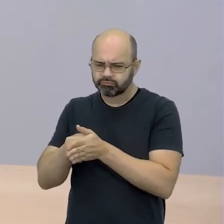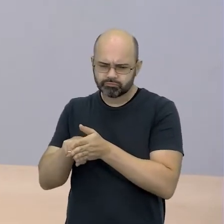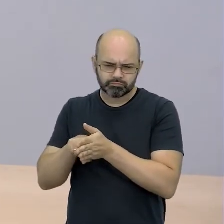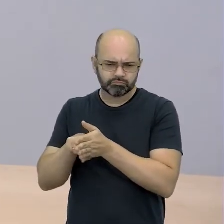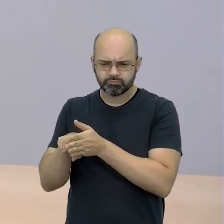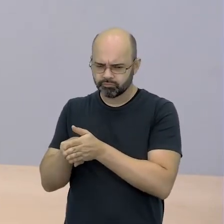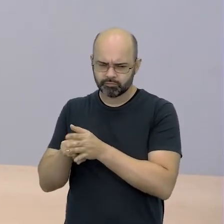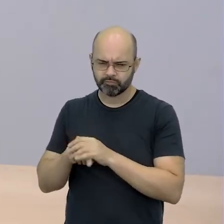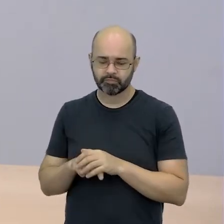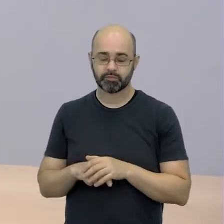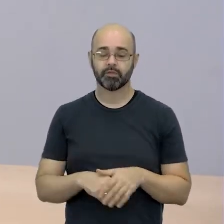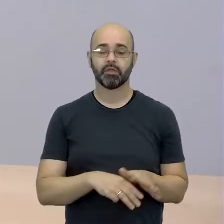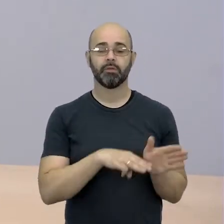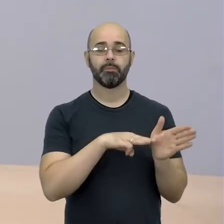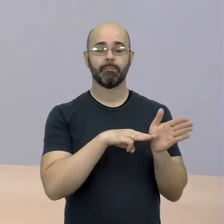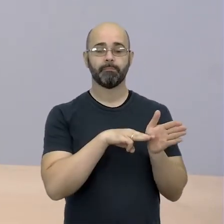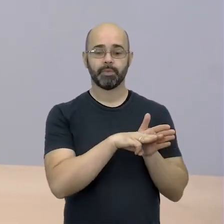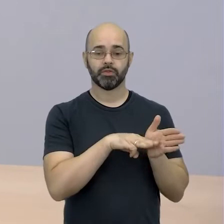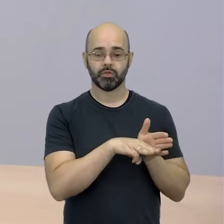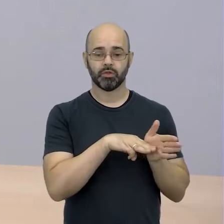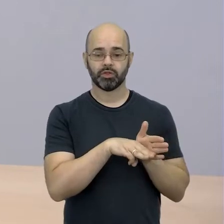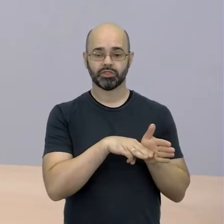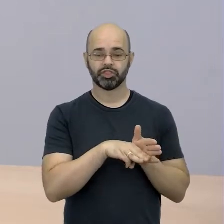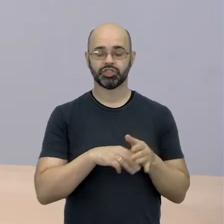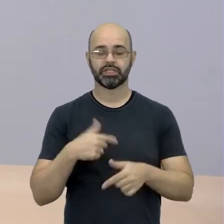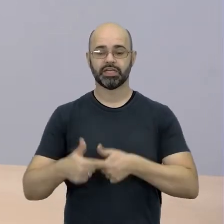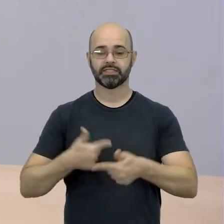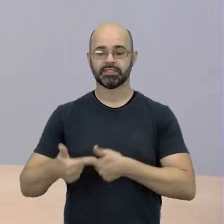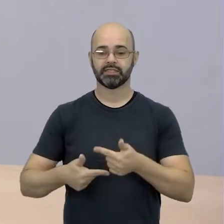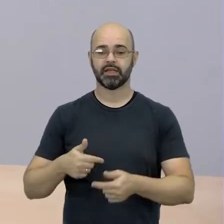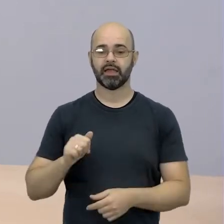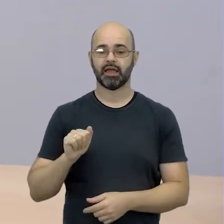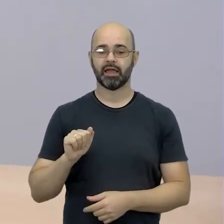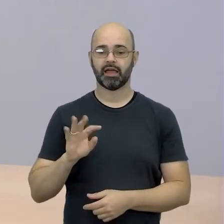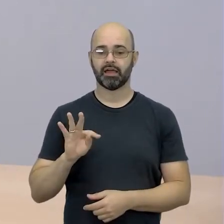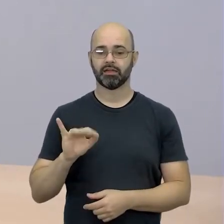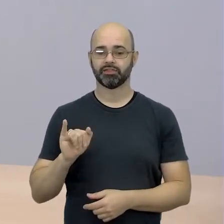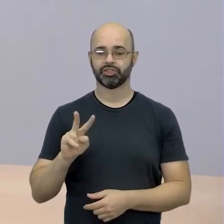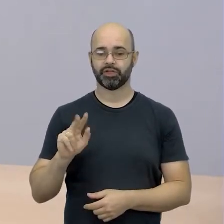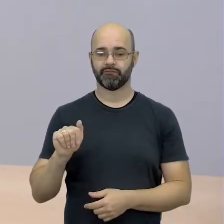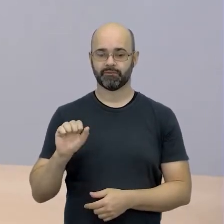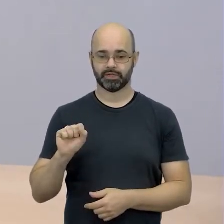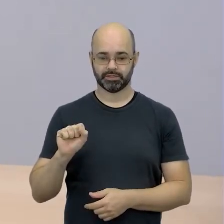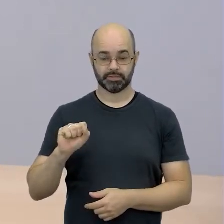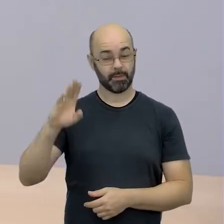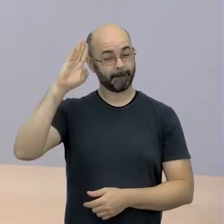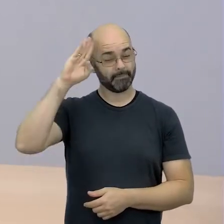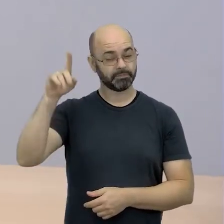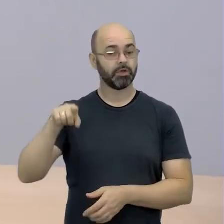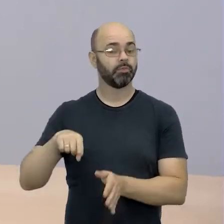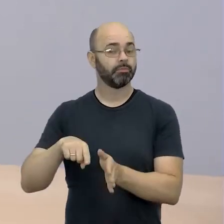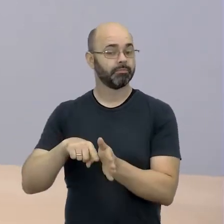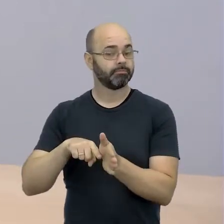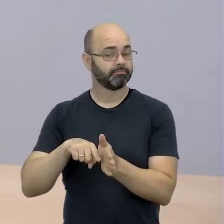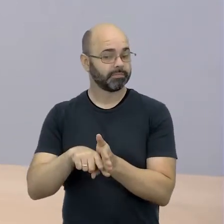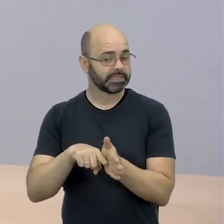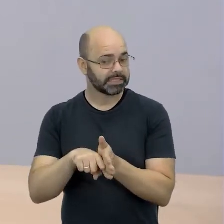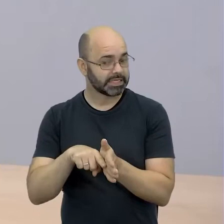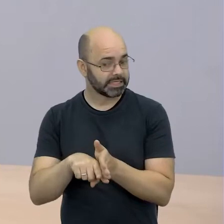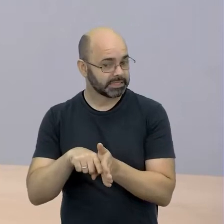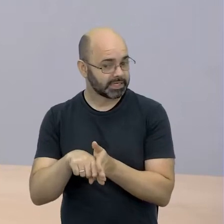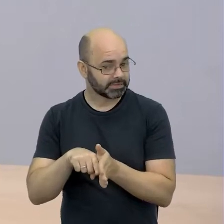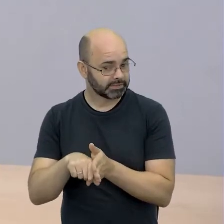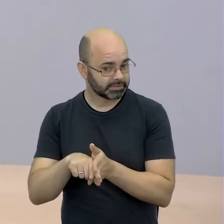das metodologias ativas, através principalmente da pesquisa, e se